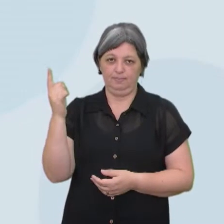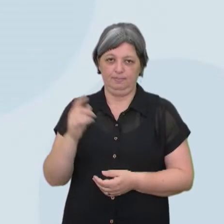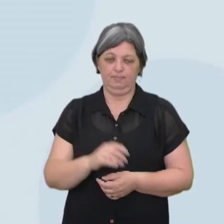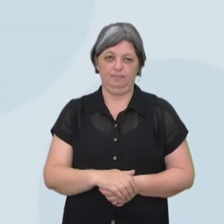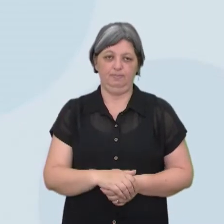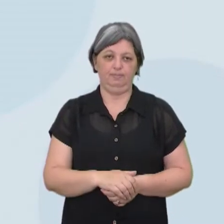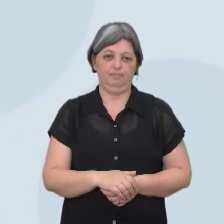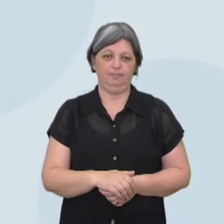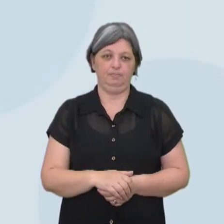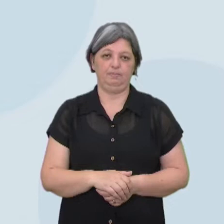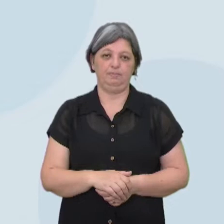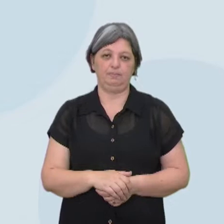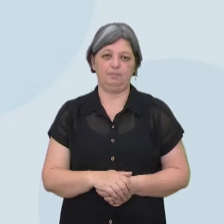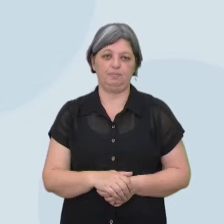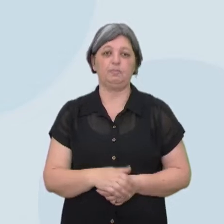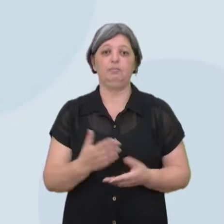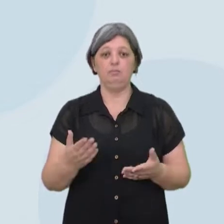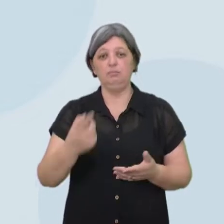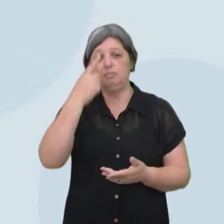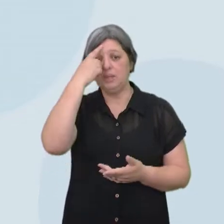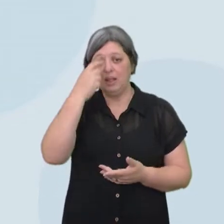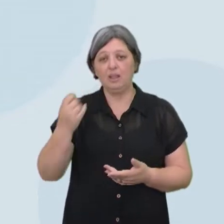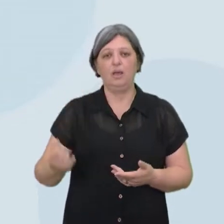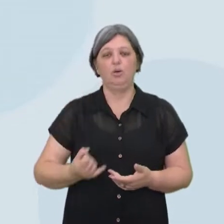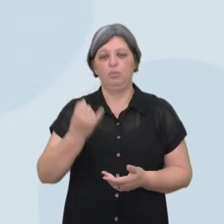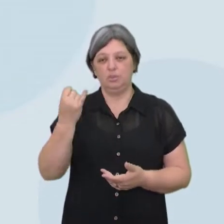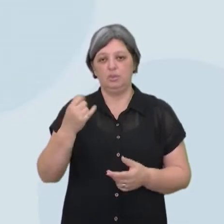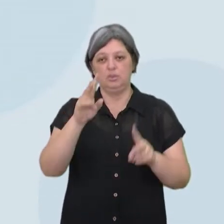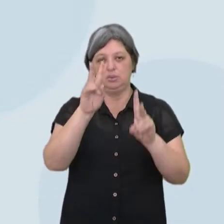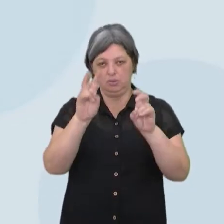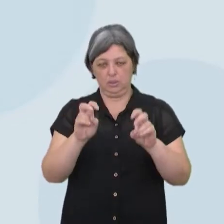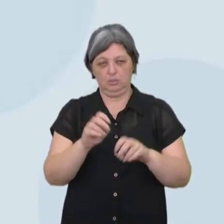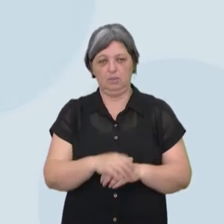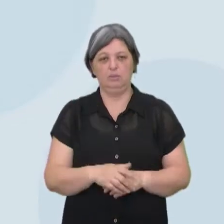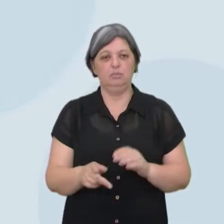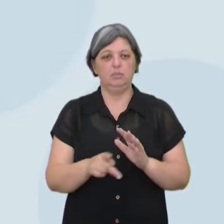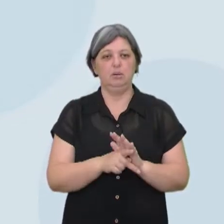ó. Então, ideias importantes aí sobre esse assunto: